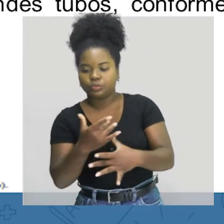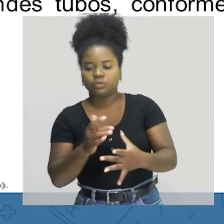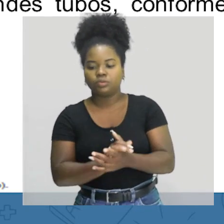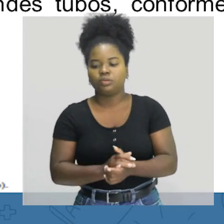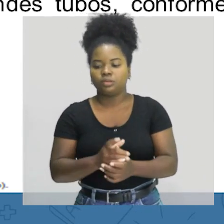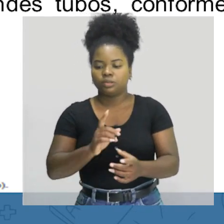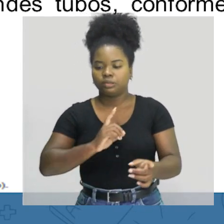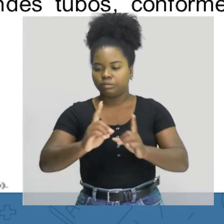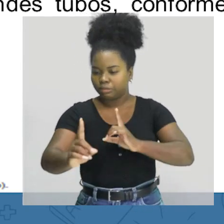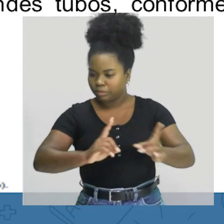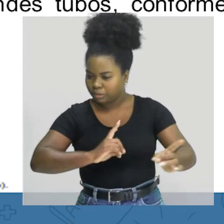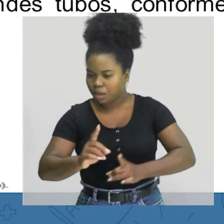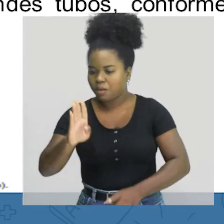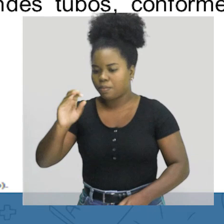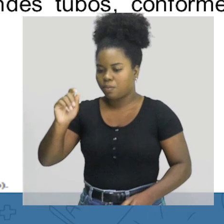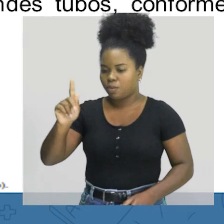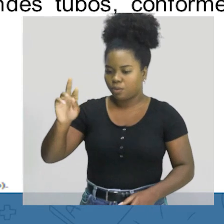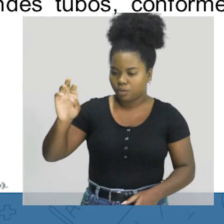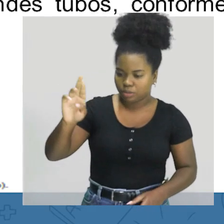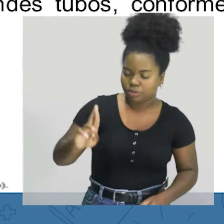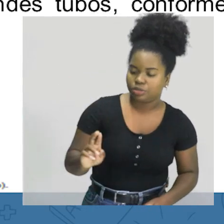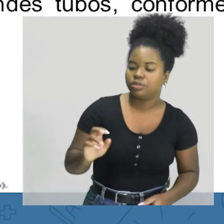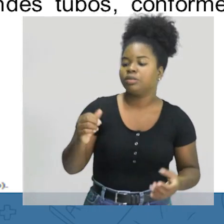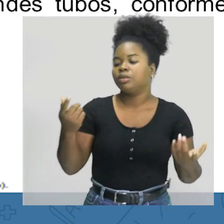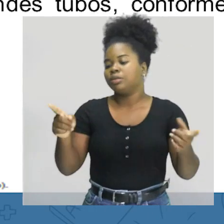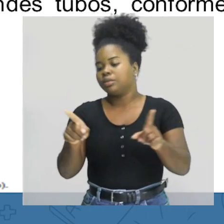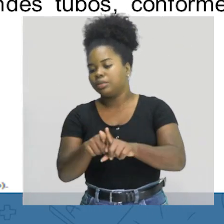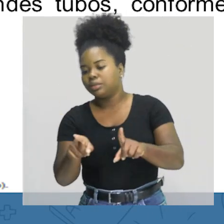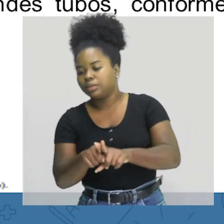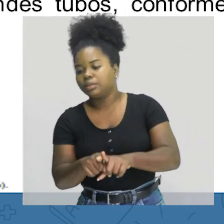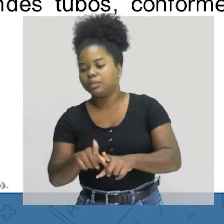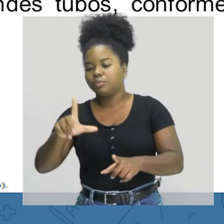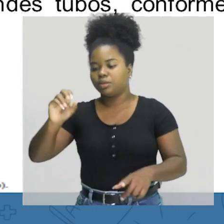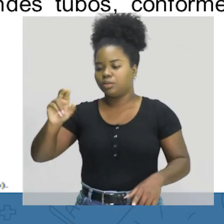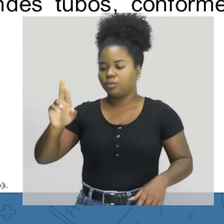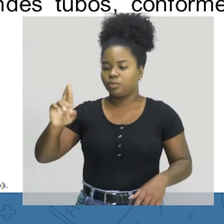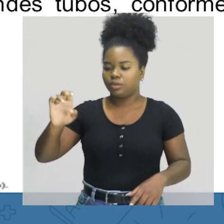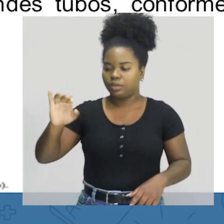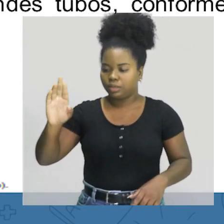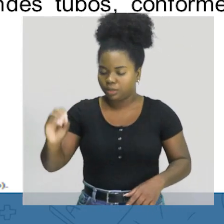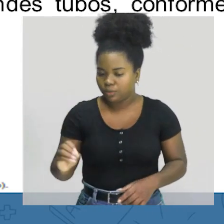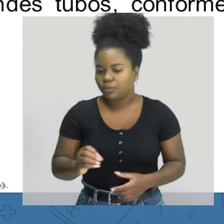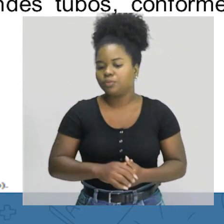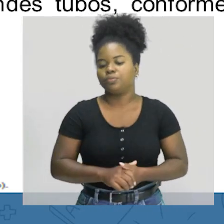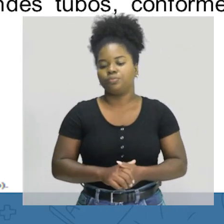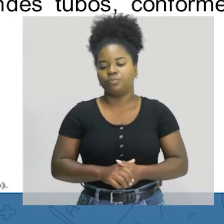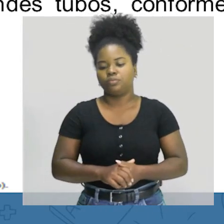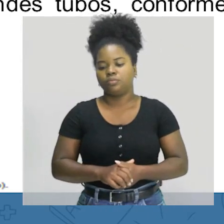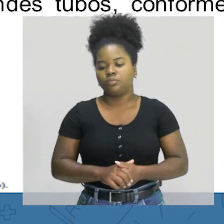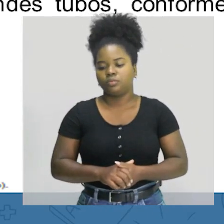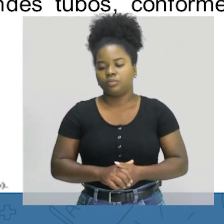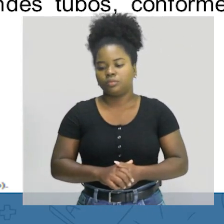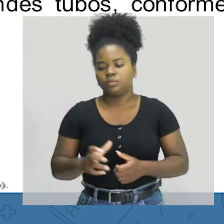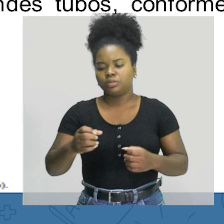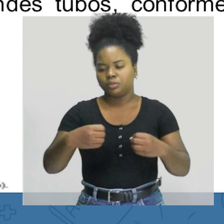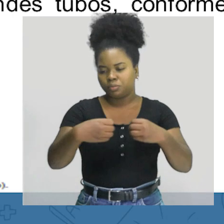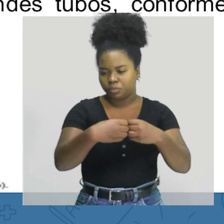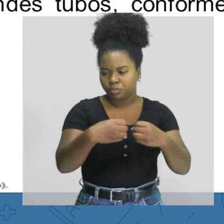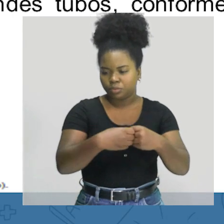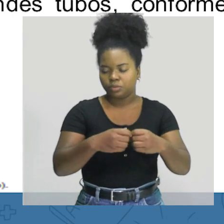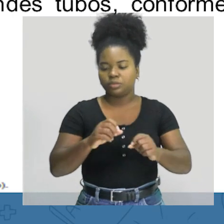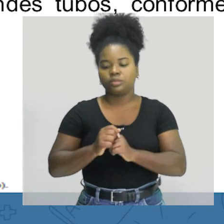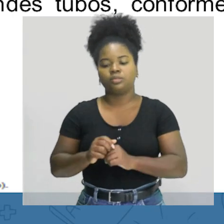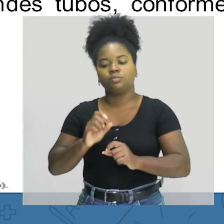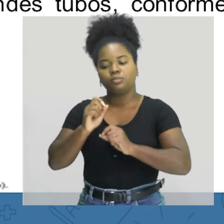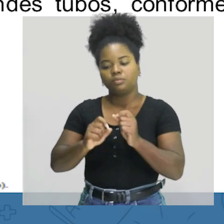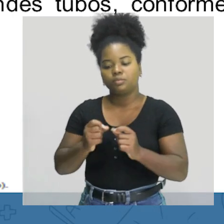avenidas Borges de Medeiros e Loureiro da Silva, no sentido centro-bairro, próximo à Ponte da Pedra, na